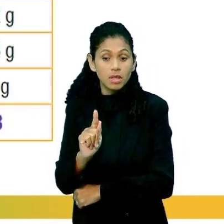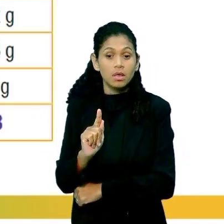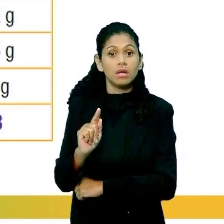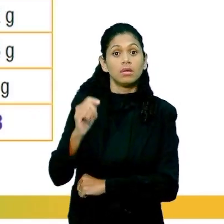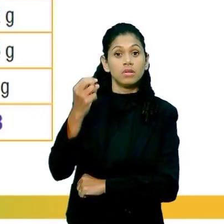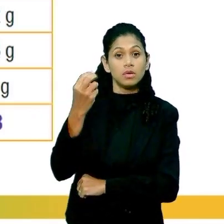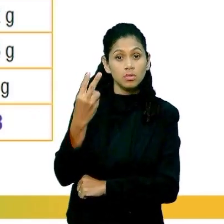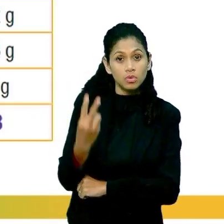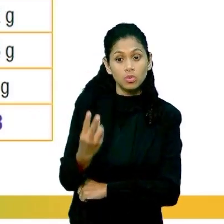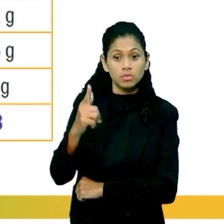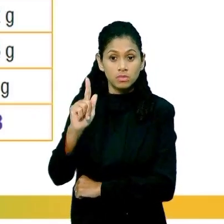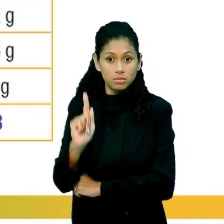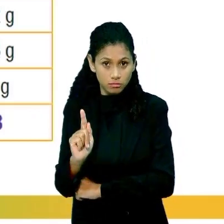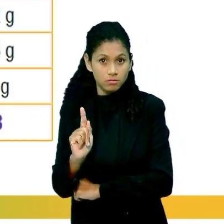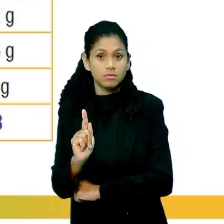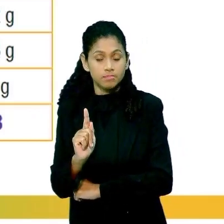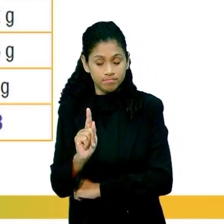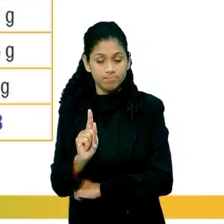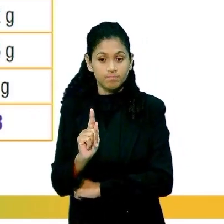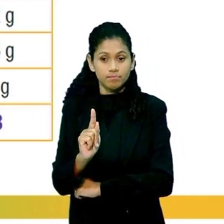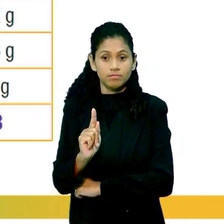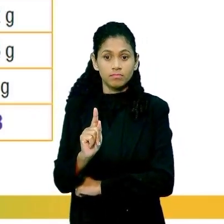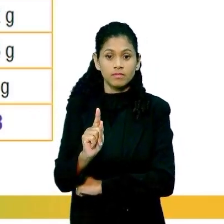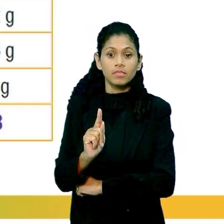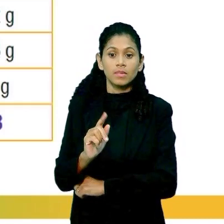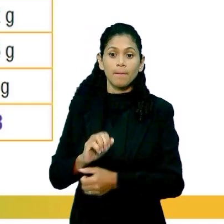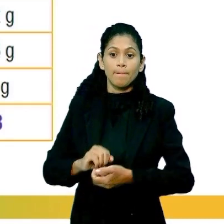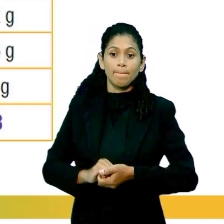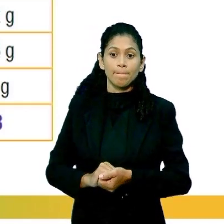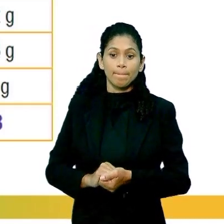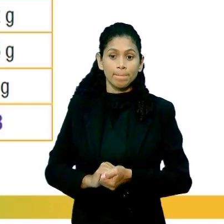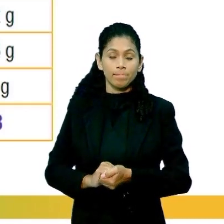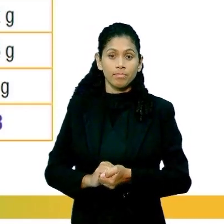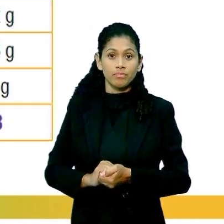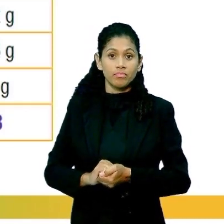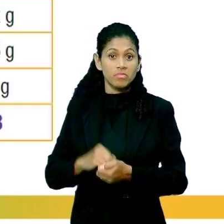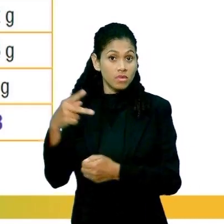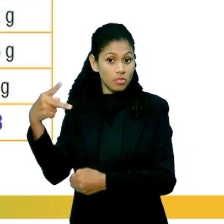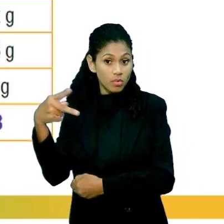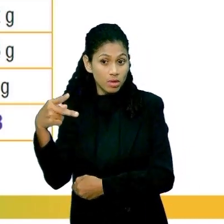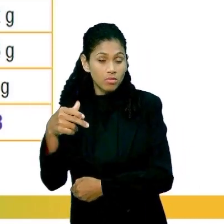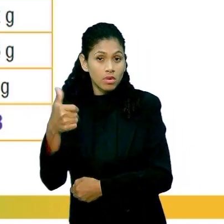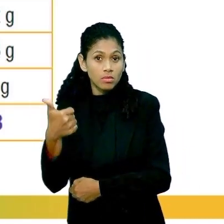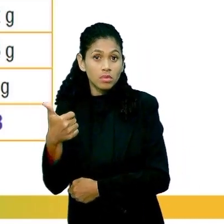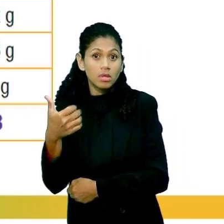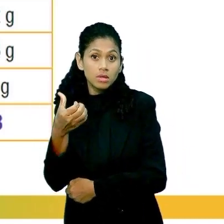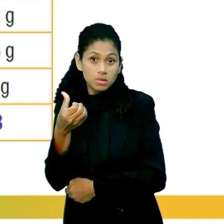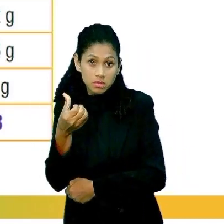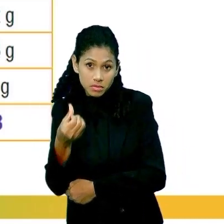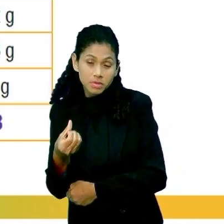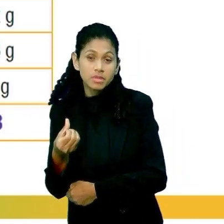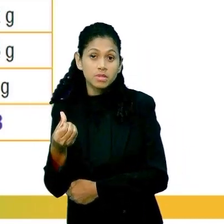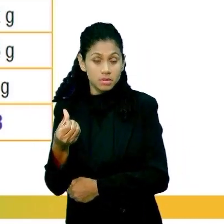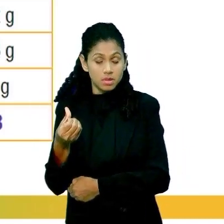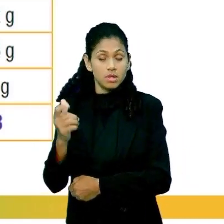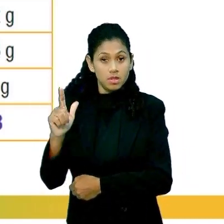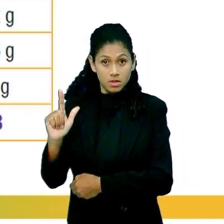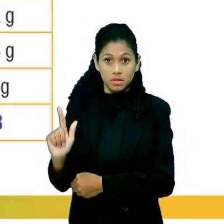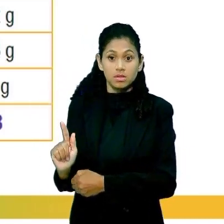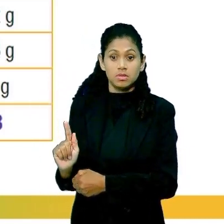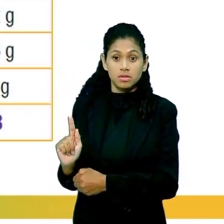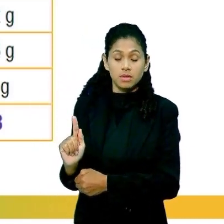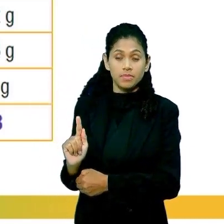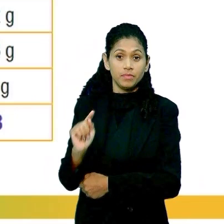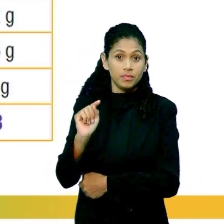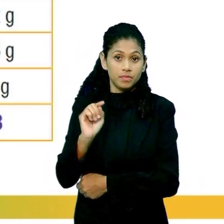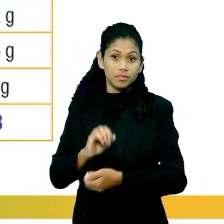hidrogênio e metade da massa de gás oxigênio. Logo, se a metade da massa de 36 é 18, para o gás hidrogênio essa metade